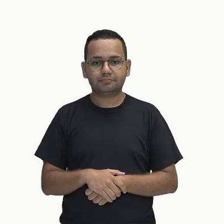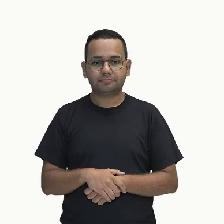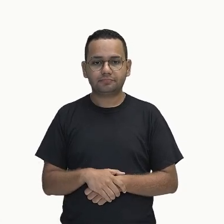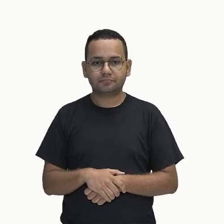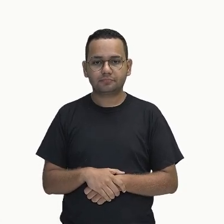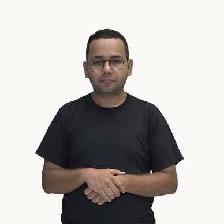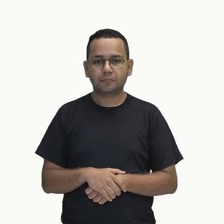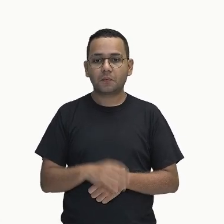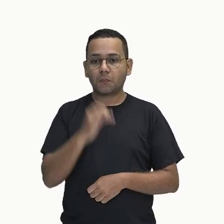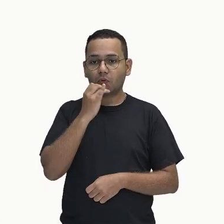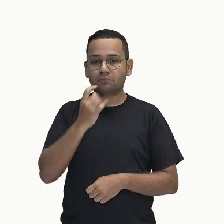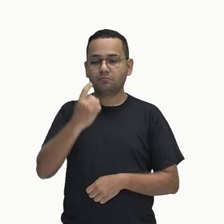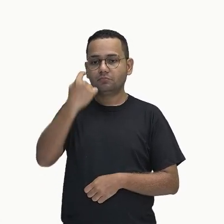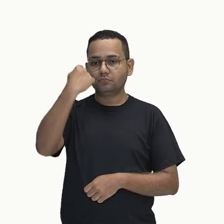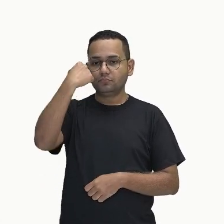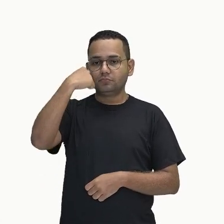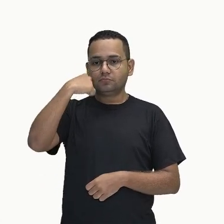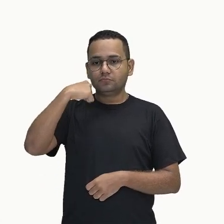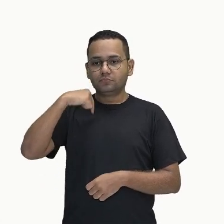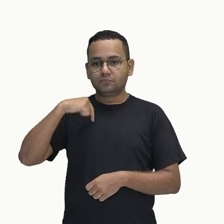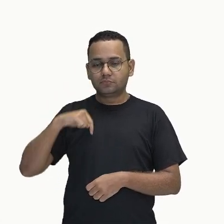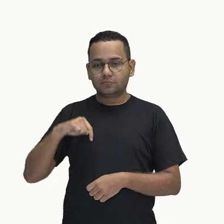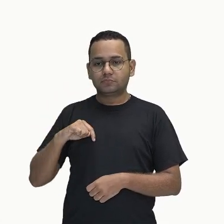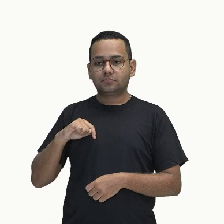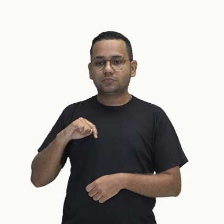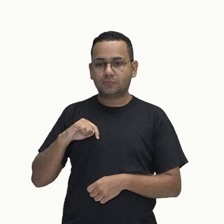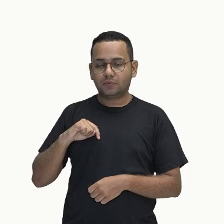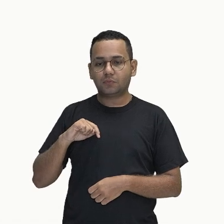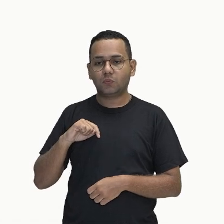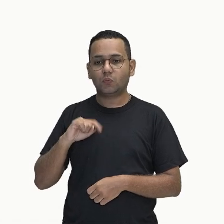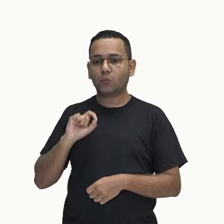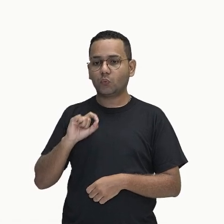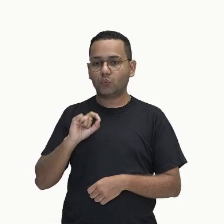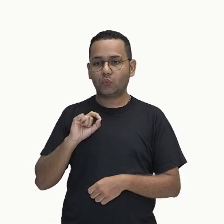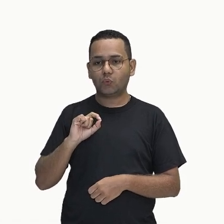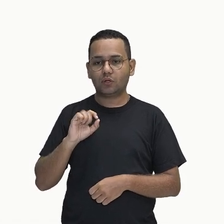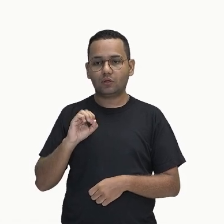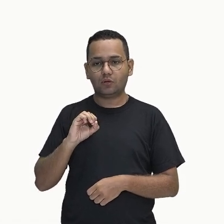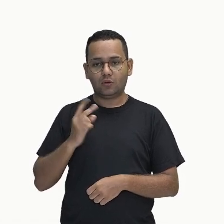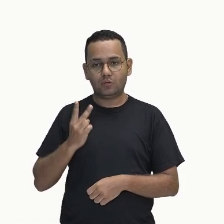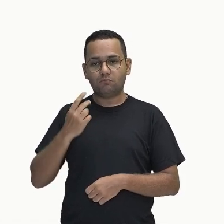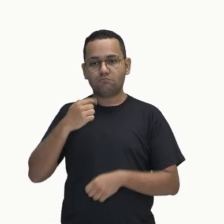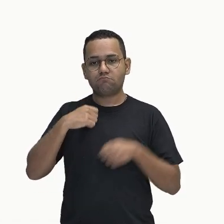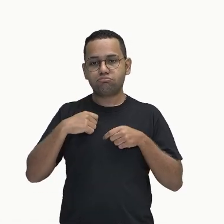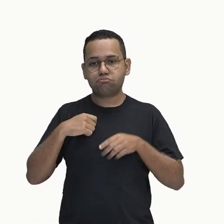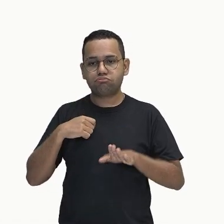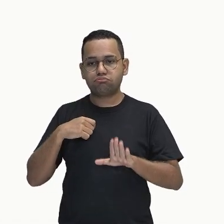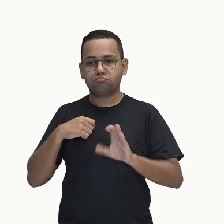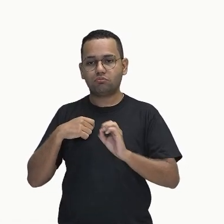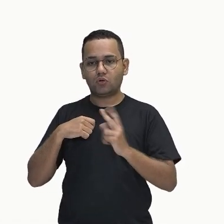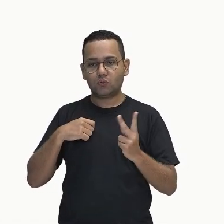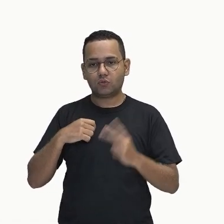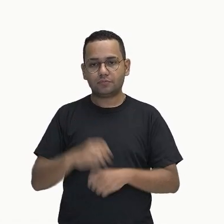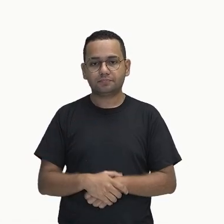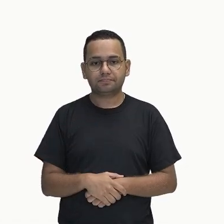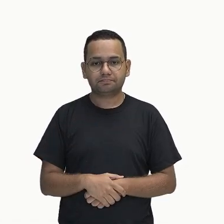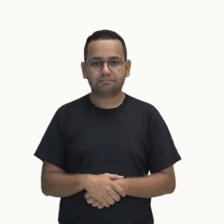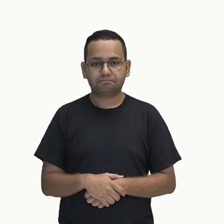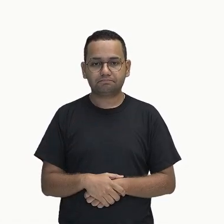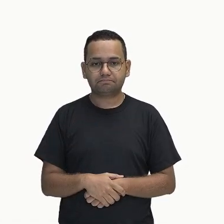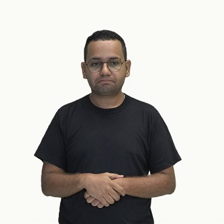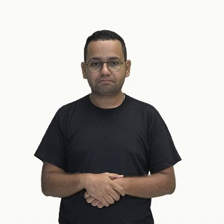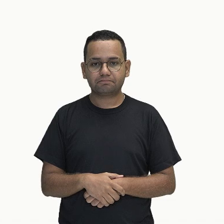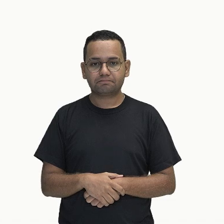gás carbônico sai do coração e chega aos pulmões, recebe oxigênio. Então, a